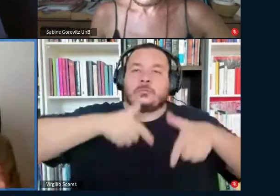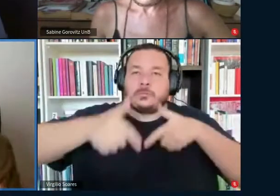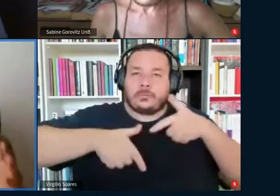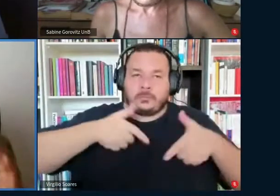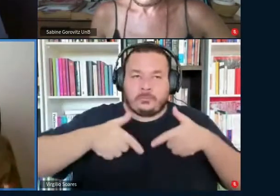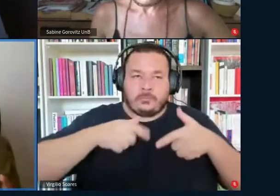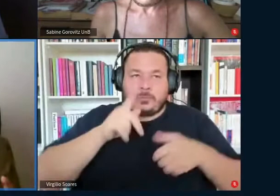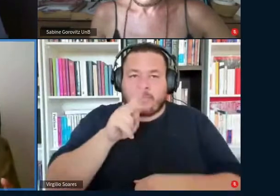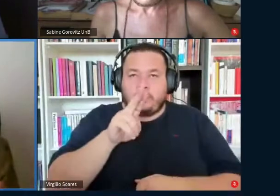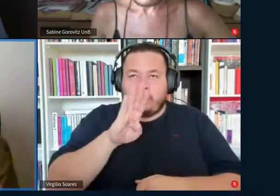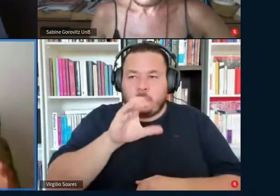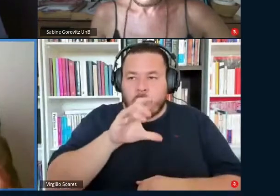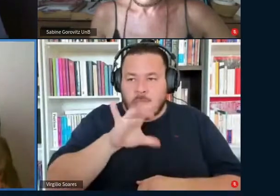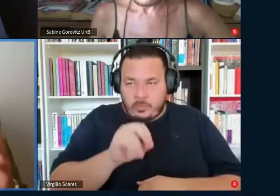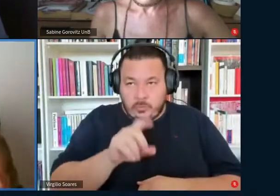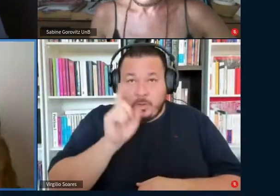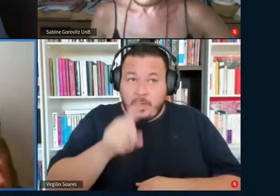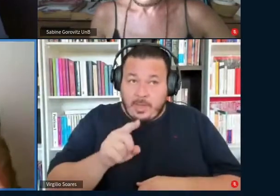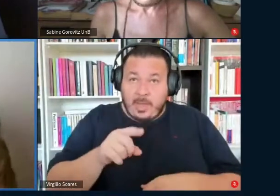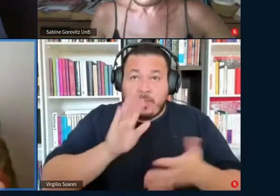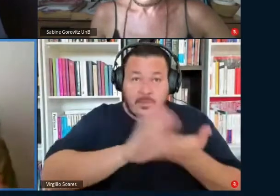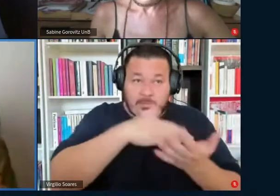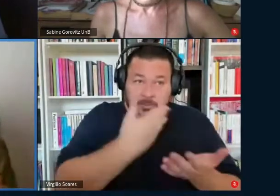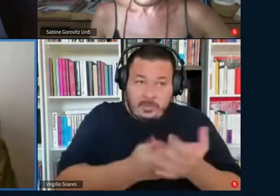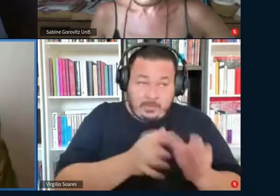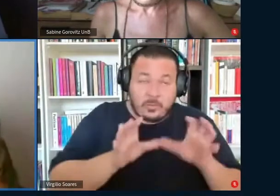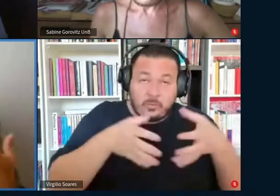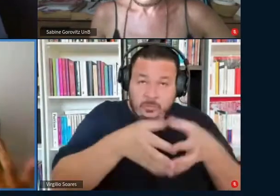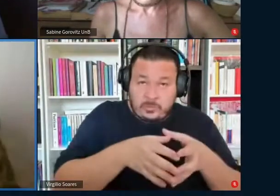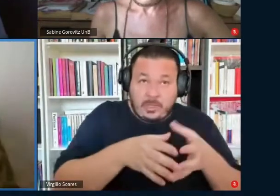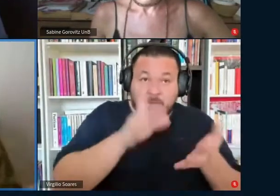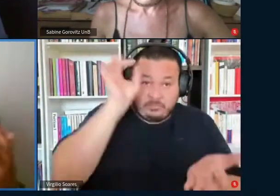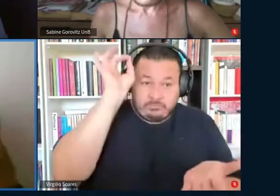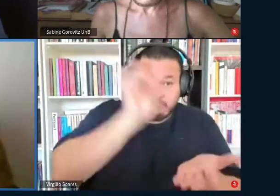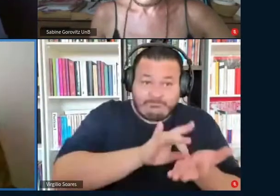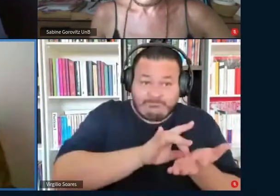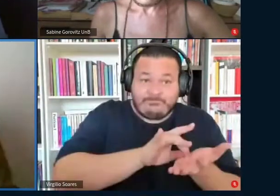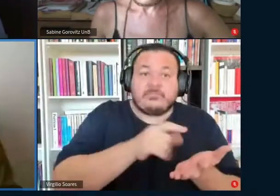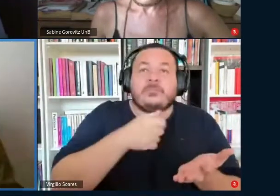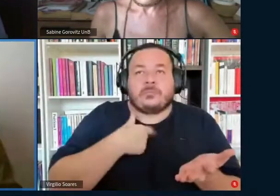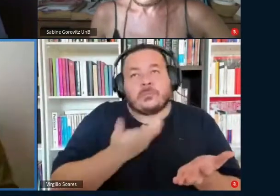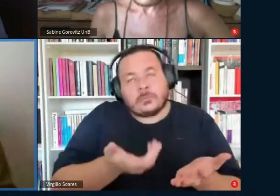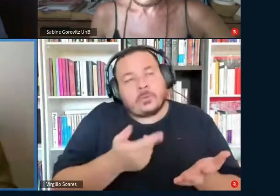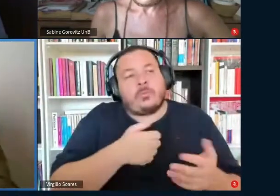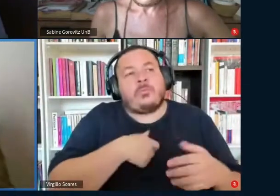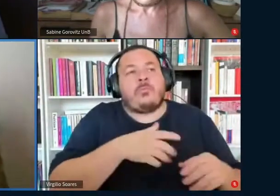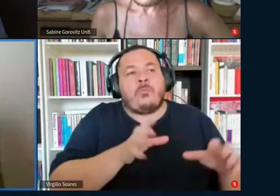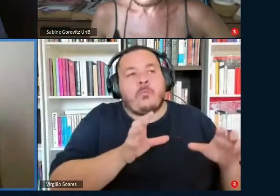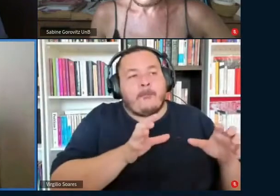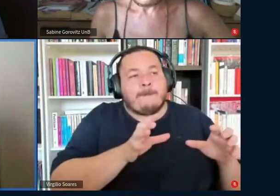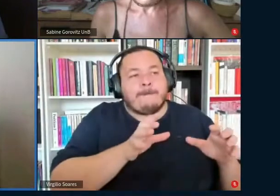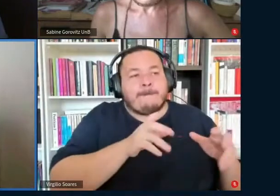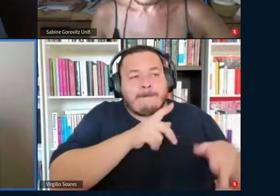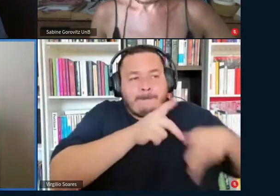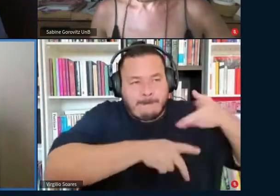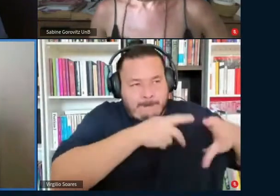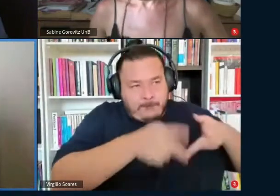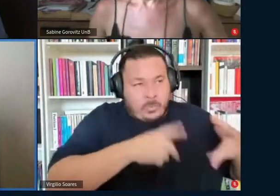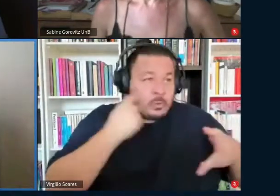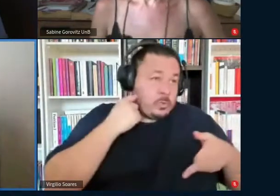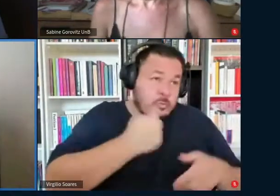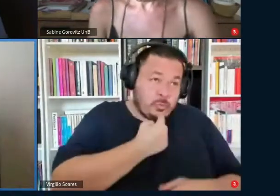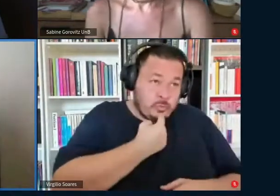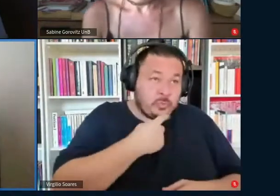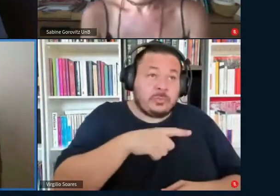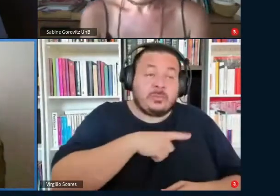intérprete comunitário de verdade, né? É totalmente comunitário. Então, o público surdo correu o risco de ficar sem